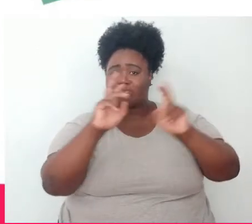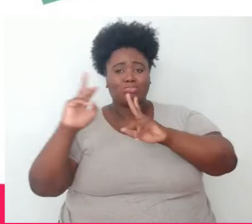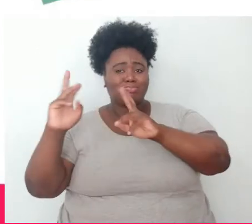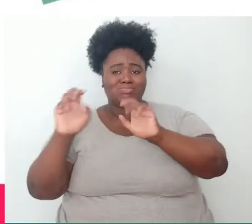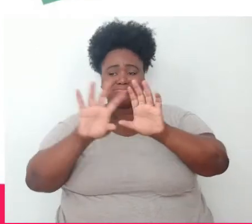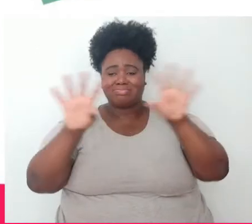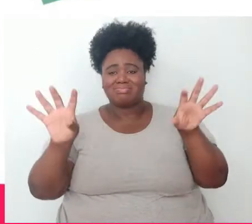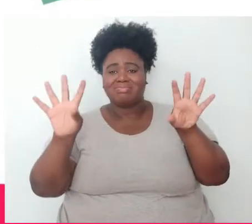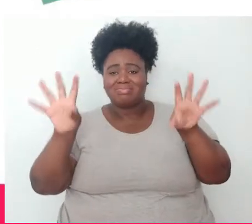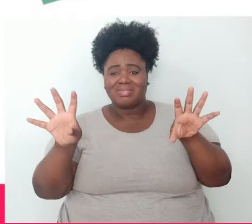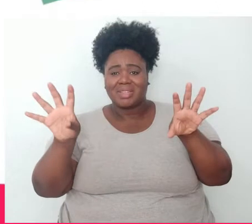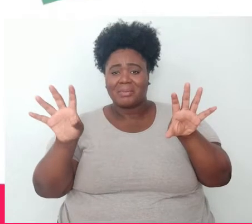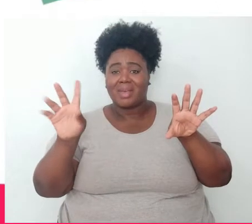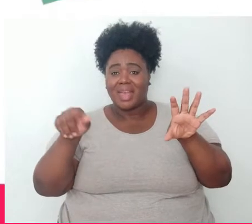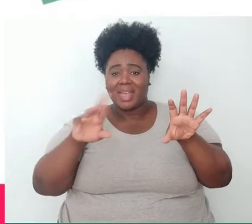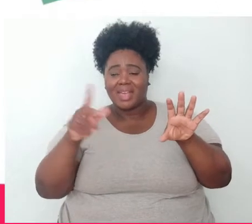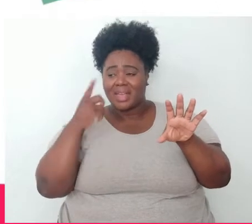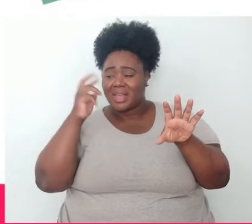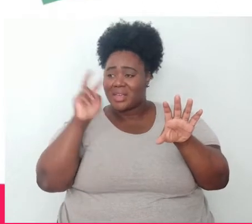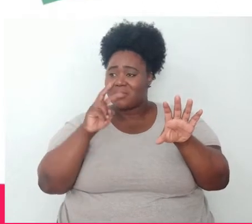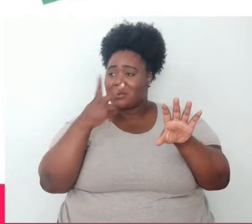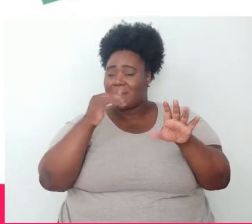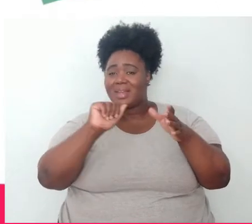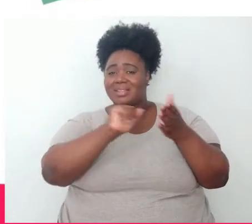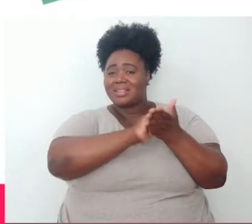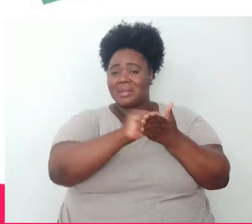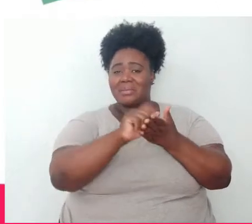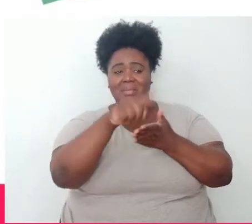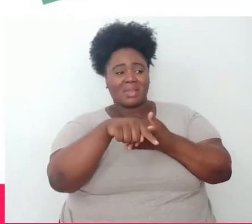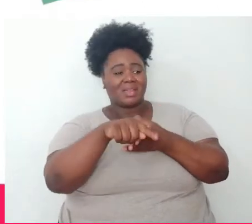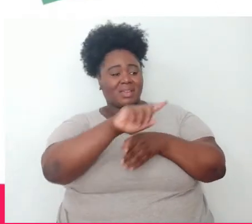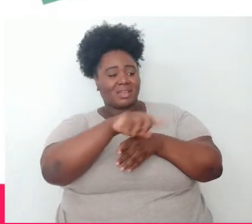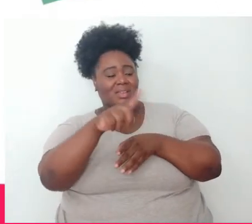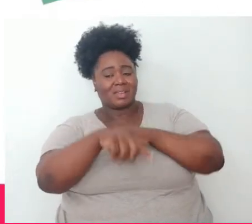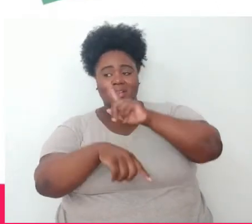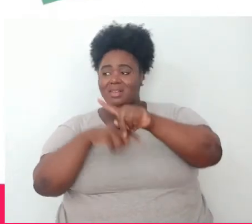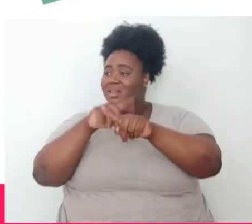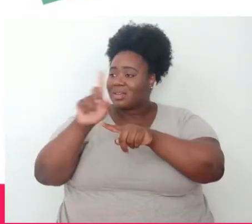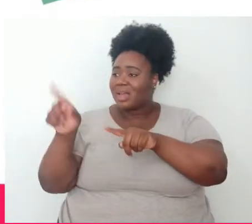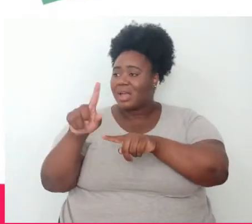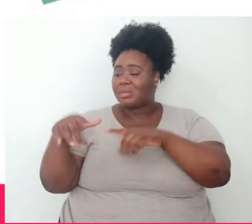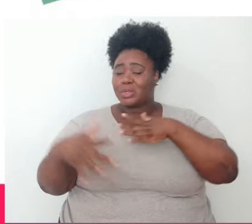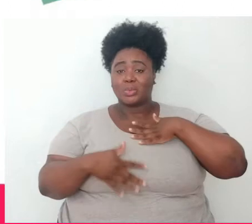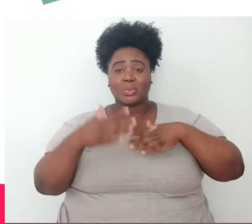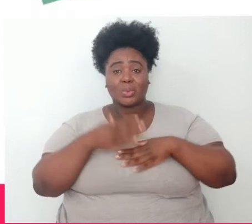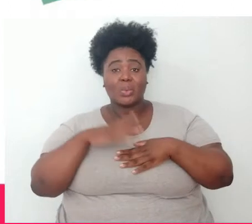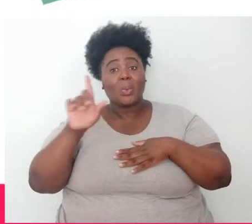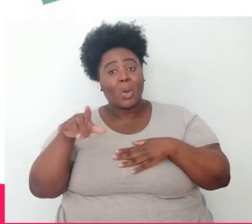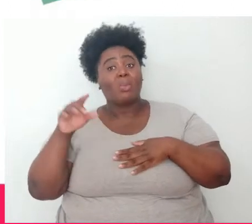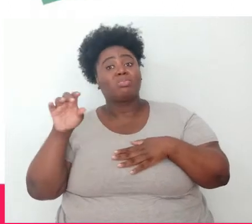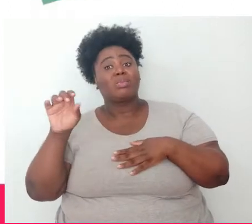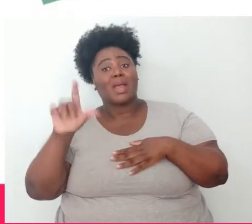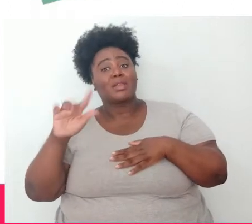sempre se categorizam de uma forma que, ao meu ver, acabam anulando a subjetividade dessas corpas LGBTs